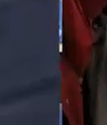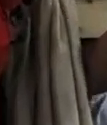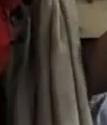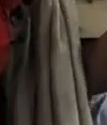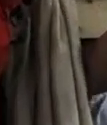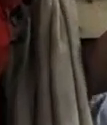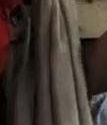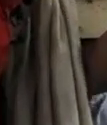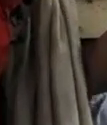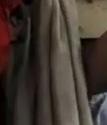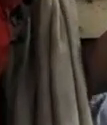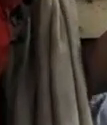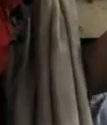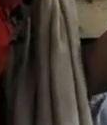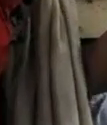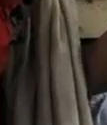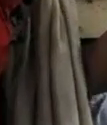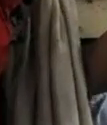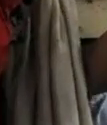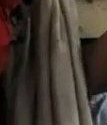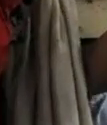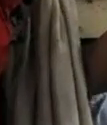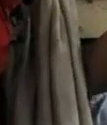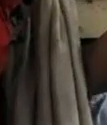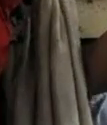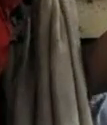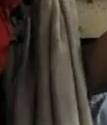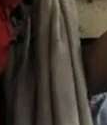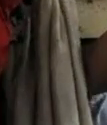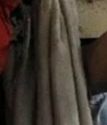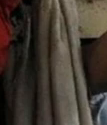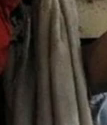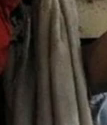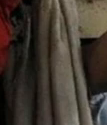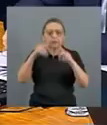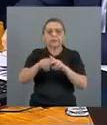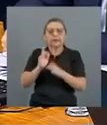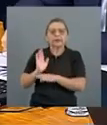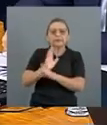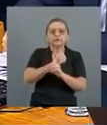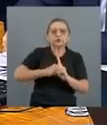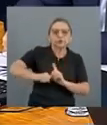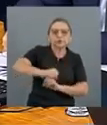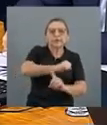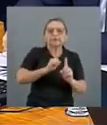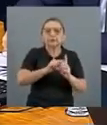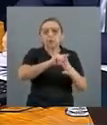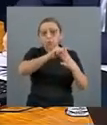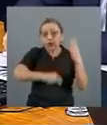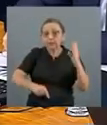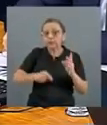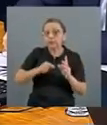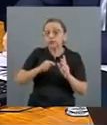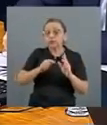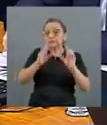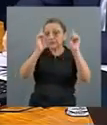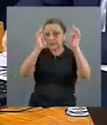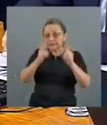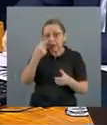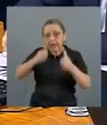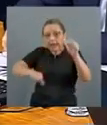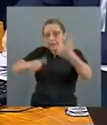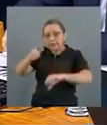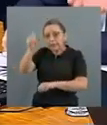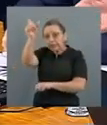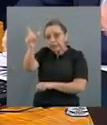a legislação permite o benefício da saída temporária a presos que cumprem diversos pré-requisitos. Entre eles, Estar em